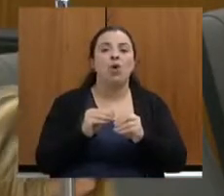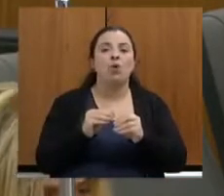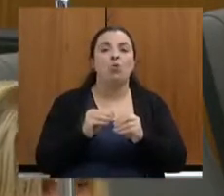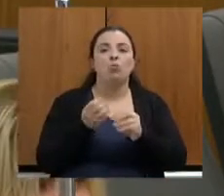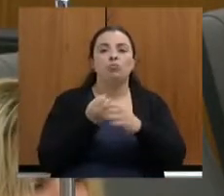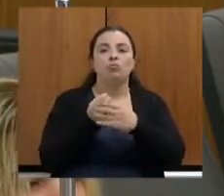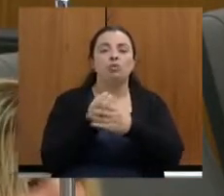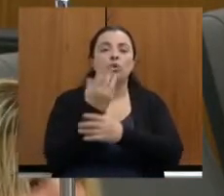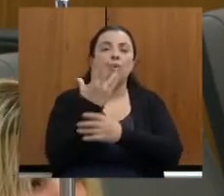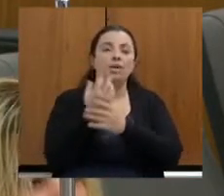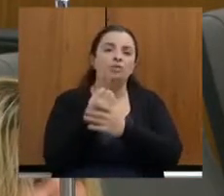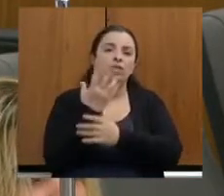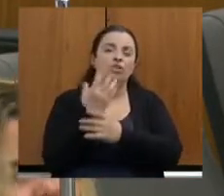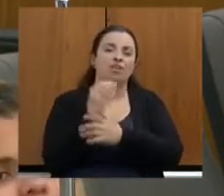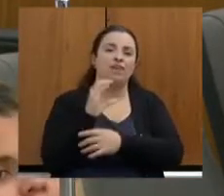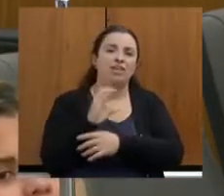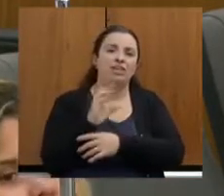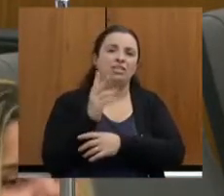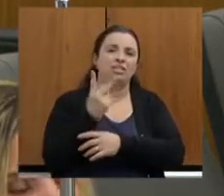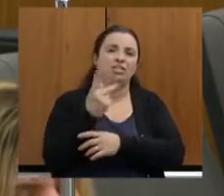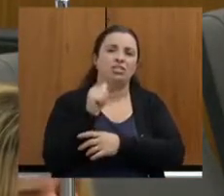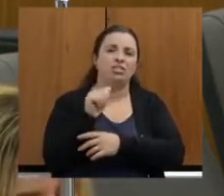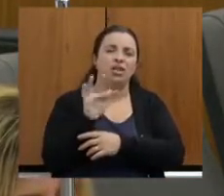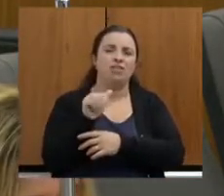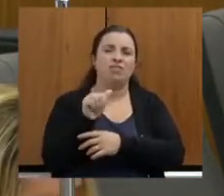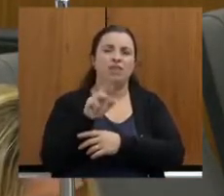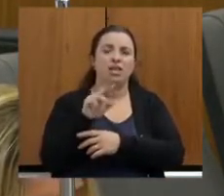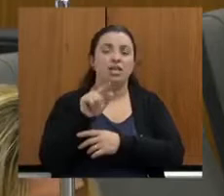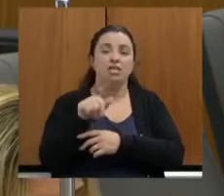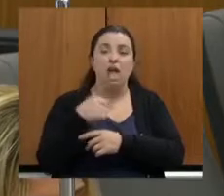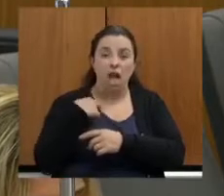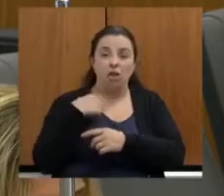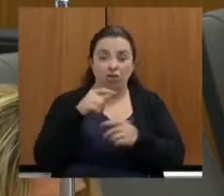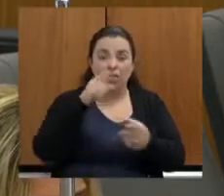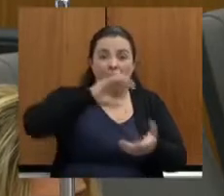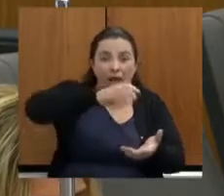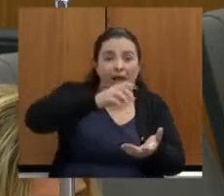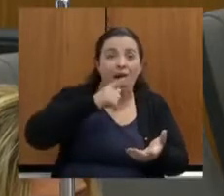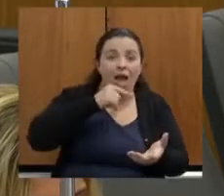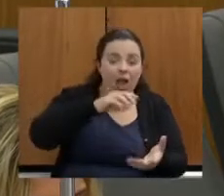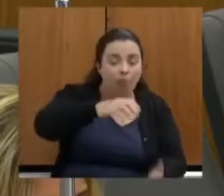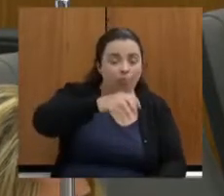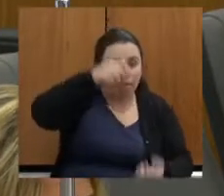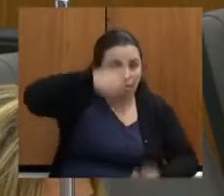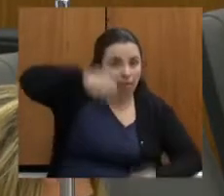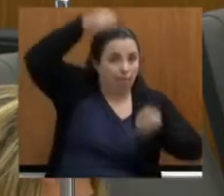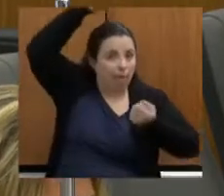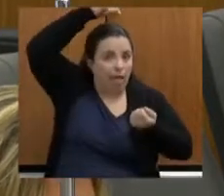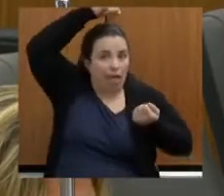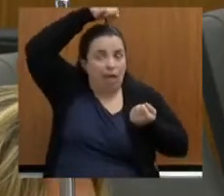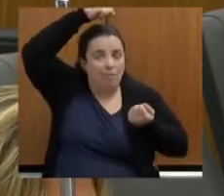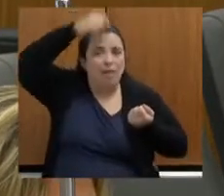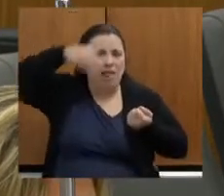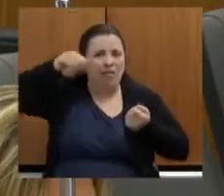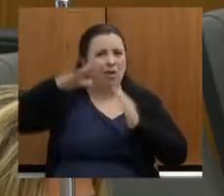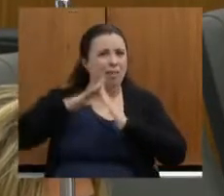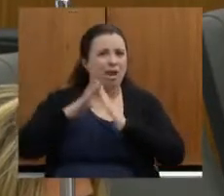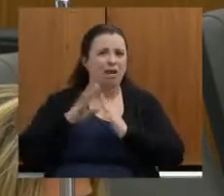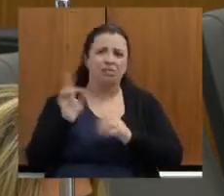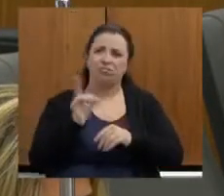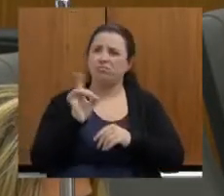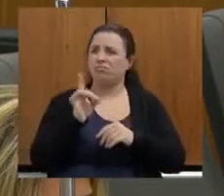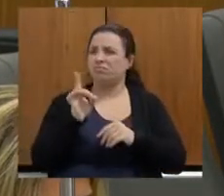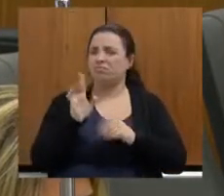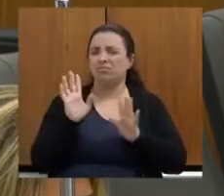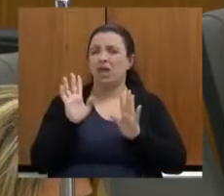cabeça e nós não vamos fazer isso não E nós queremos o projeto do jeito que nós construímos e